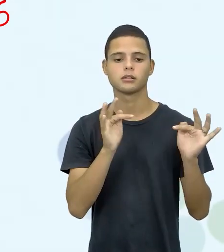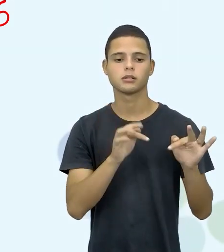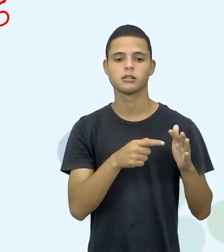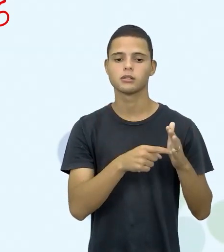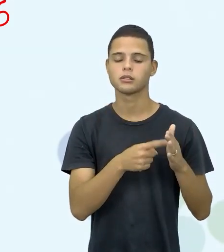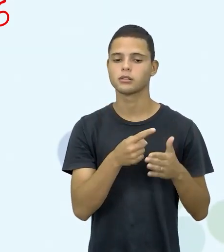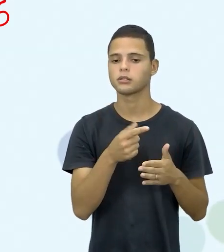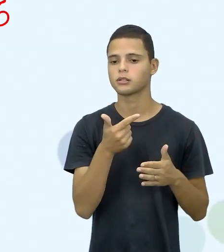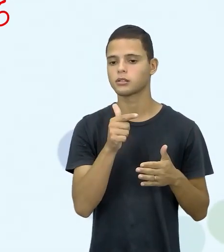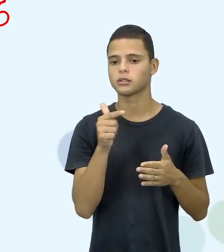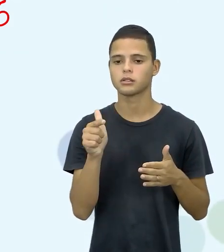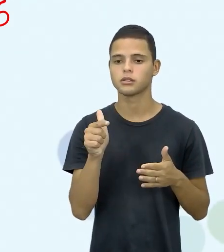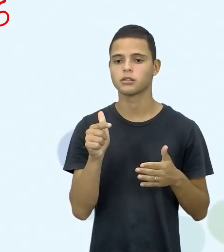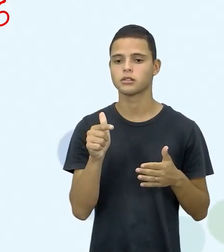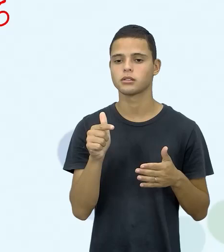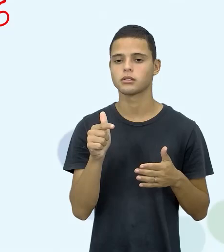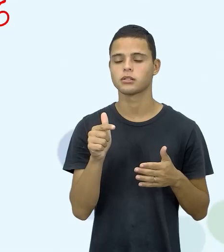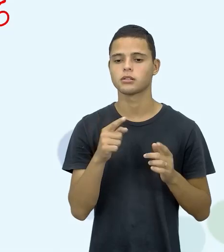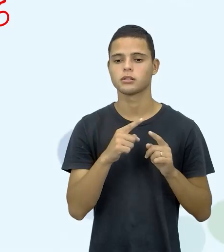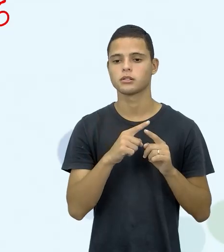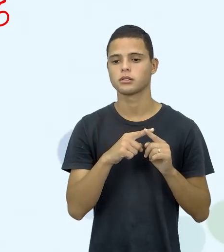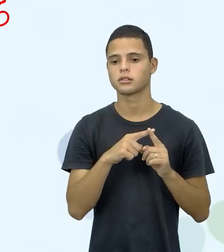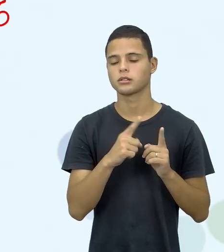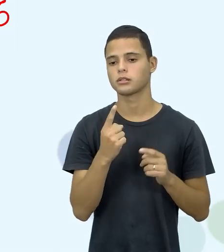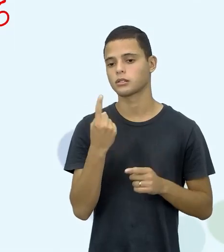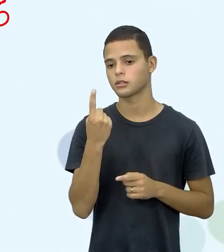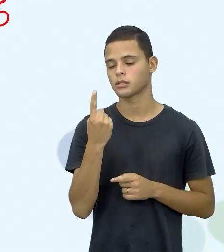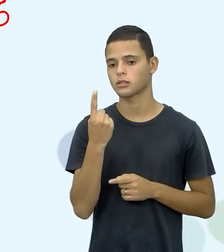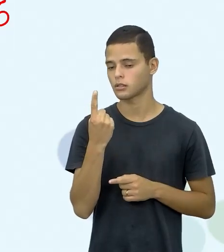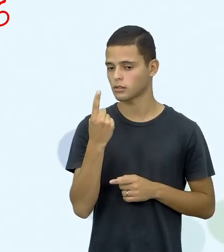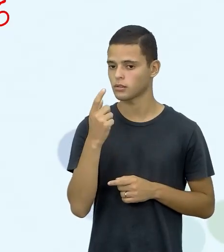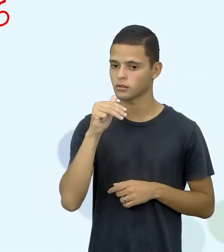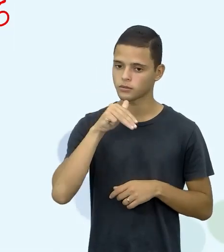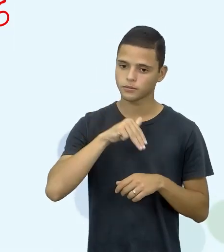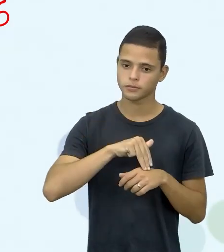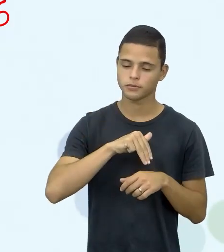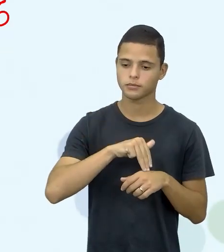vou contar. Vou contar esse tempo aqui, mais ou menos